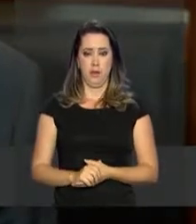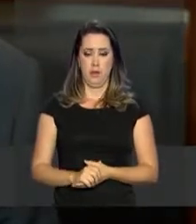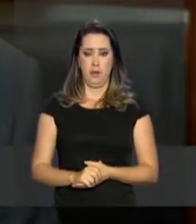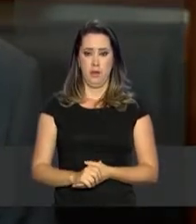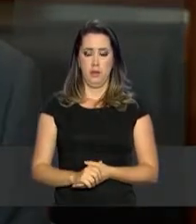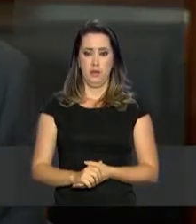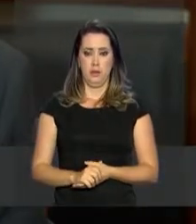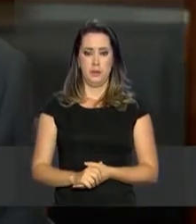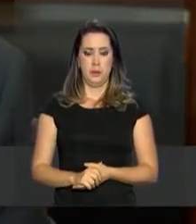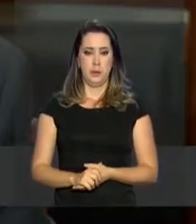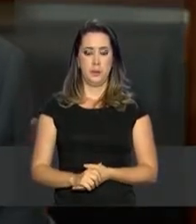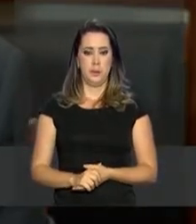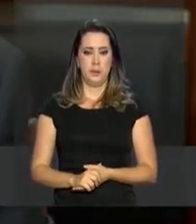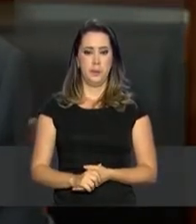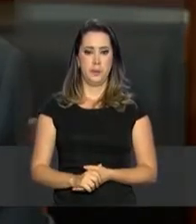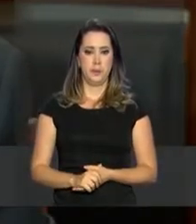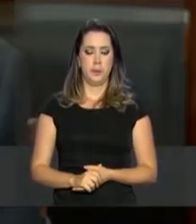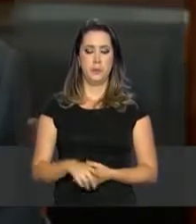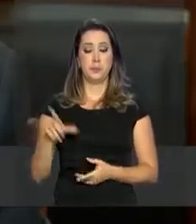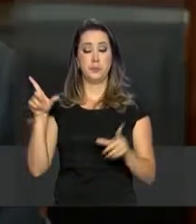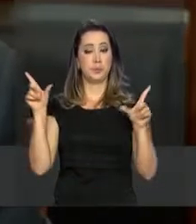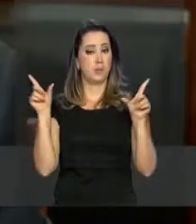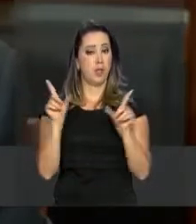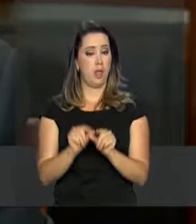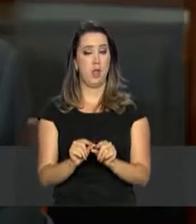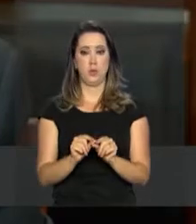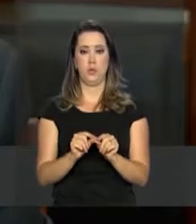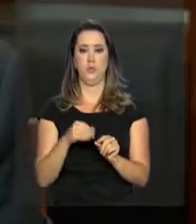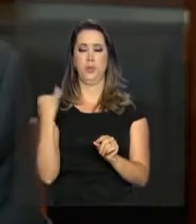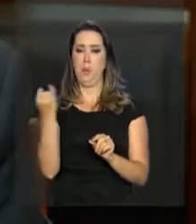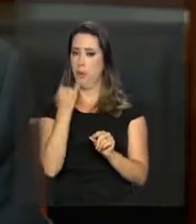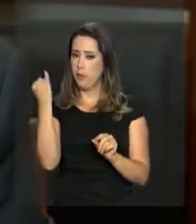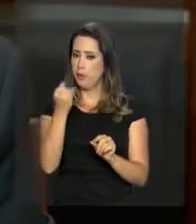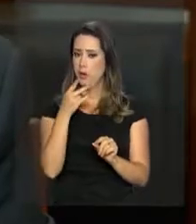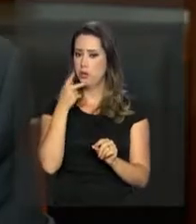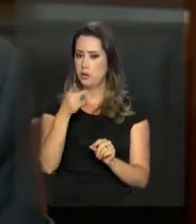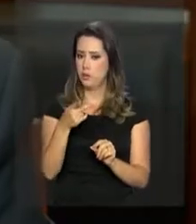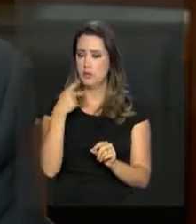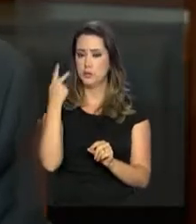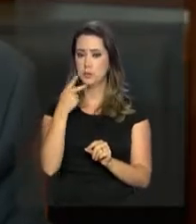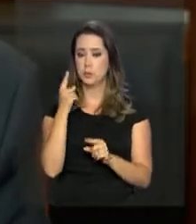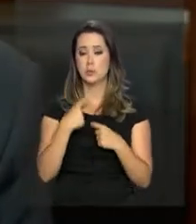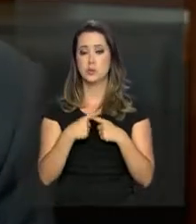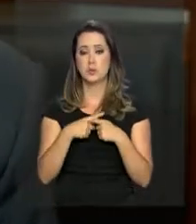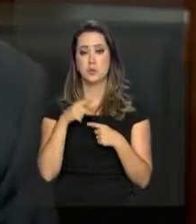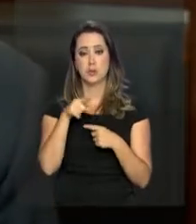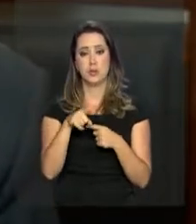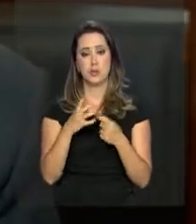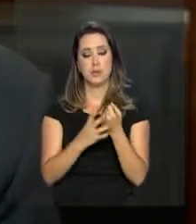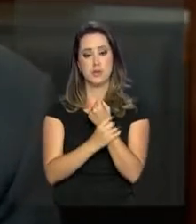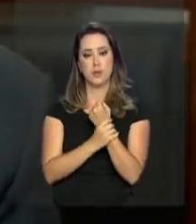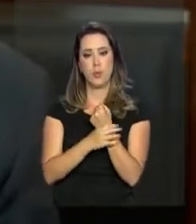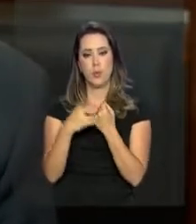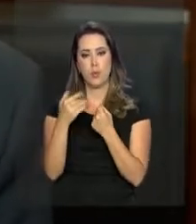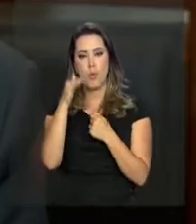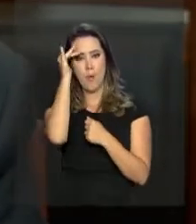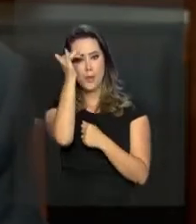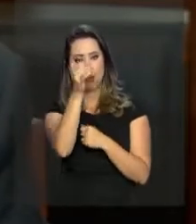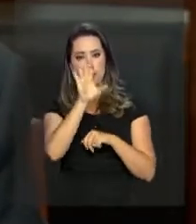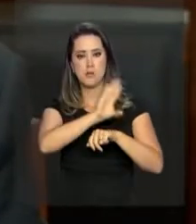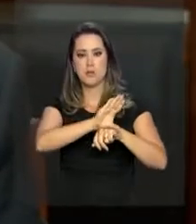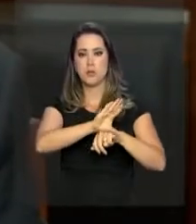ela tem uma função fundamental 1º lugar de assegurar como prevê a constituição a